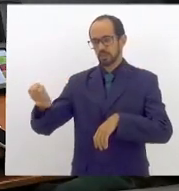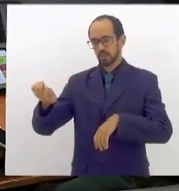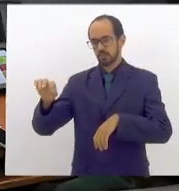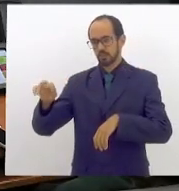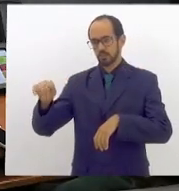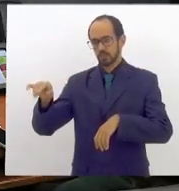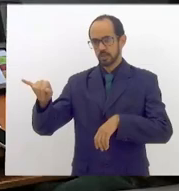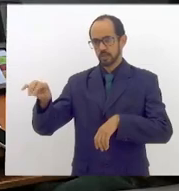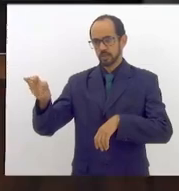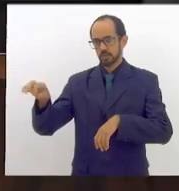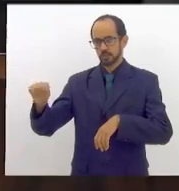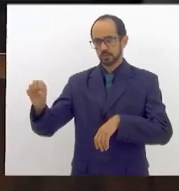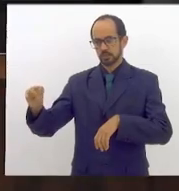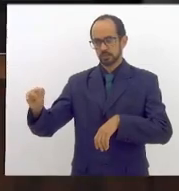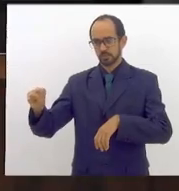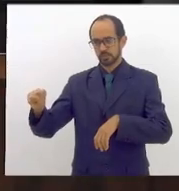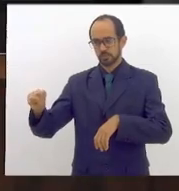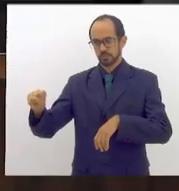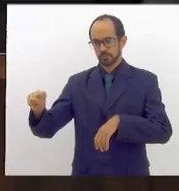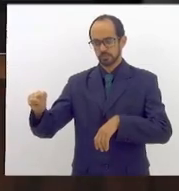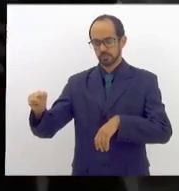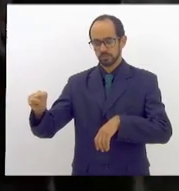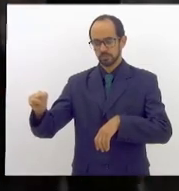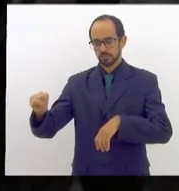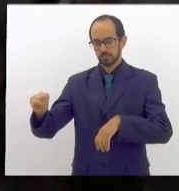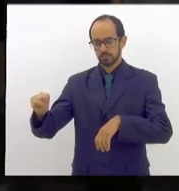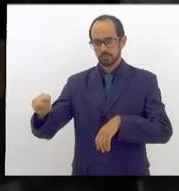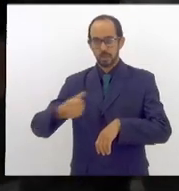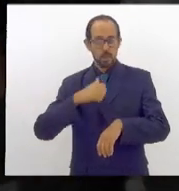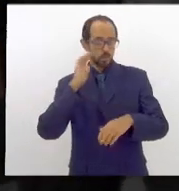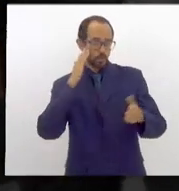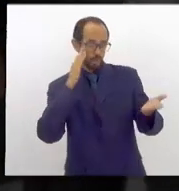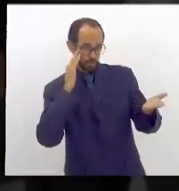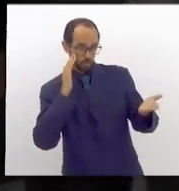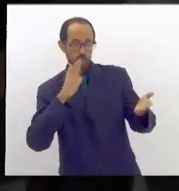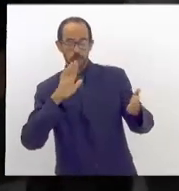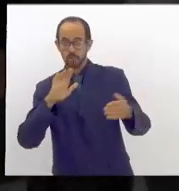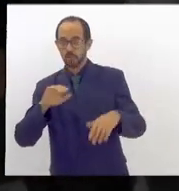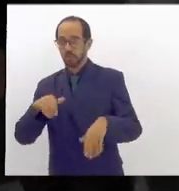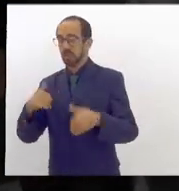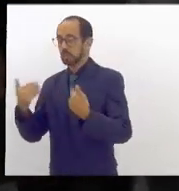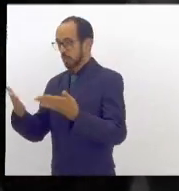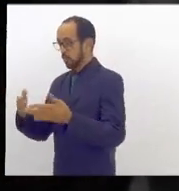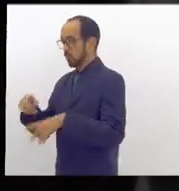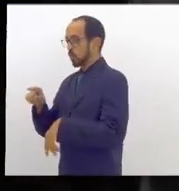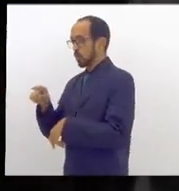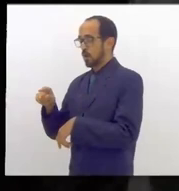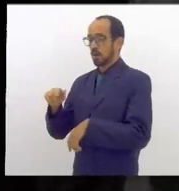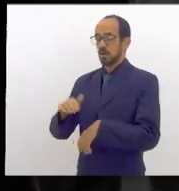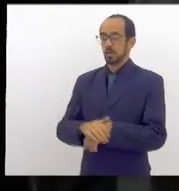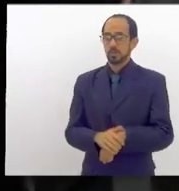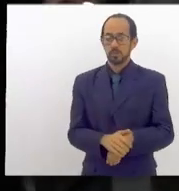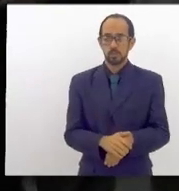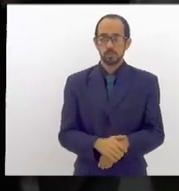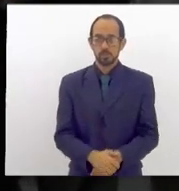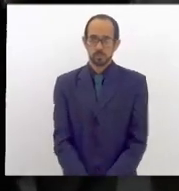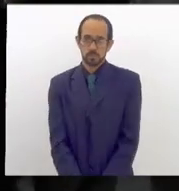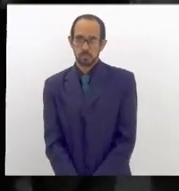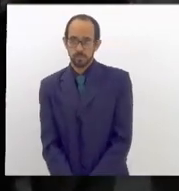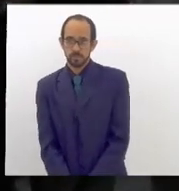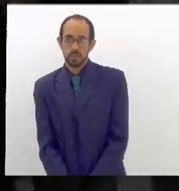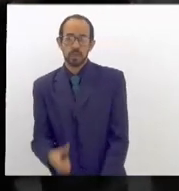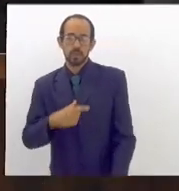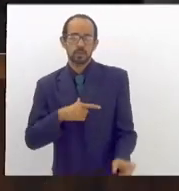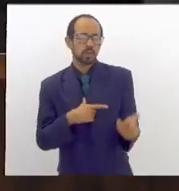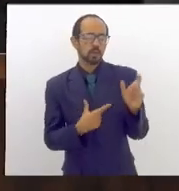supressiva Não compreendo mas era um arquivo era um era tem um jargão que diz que